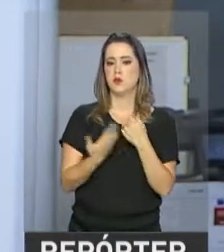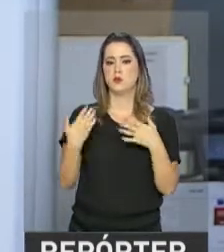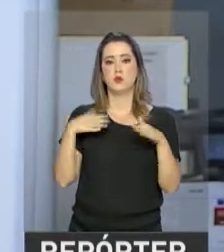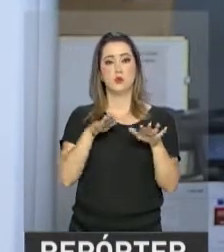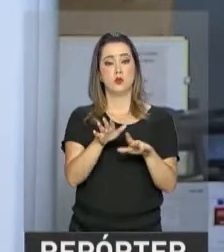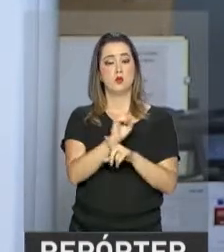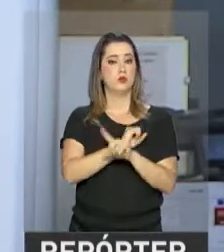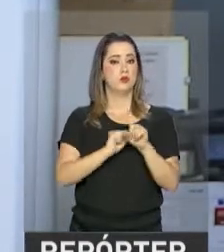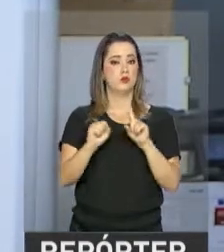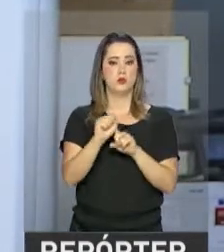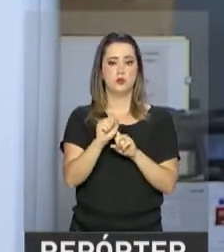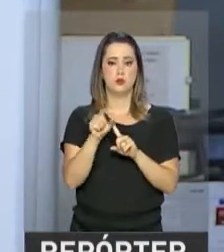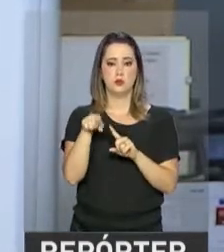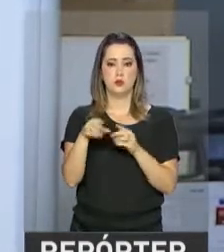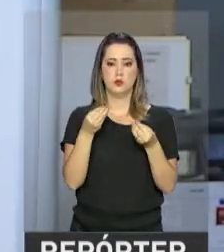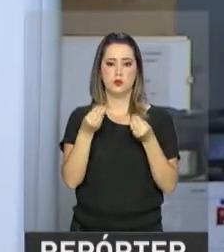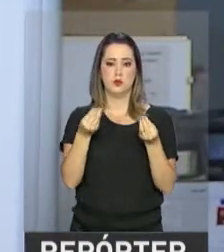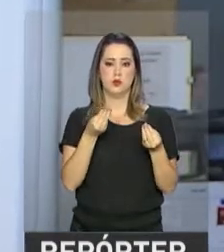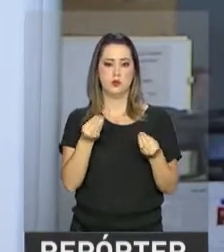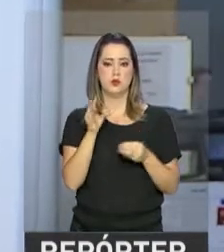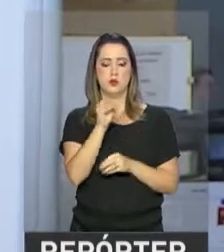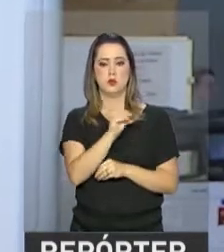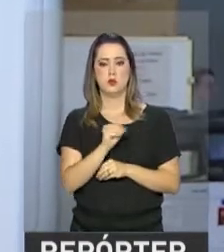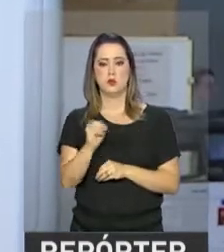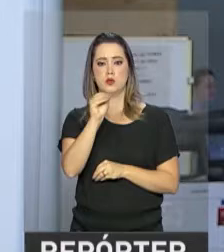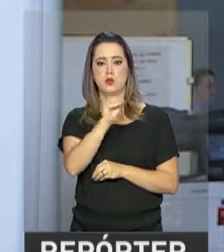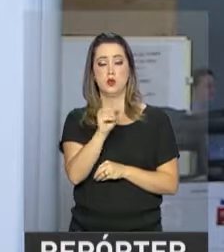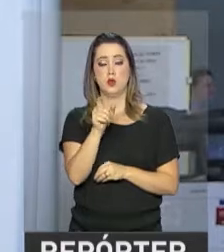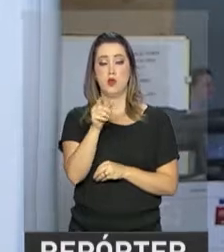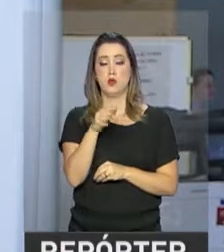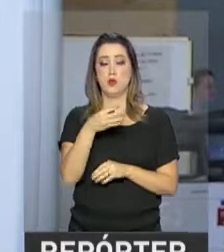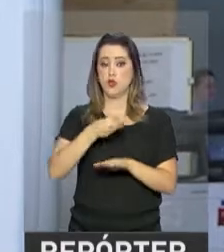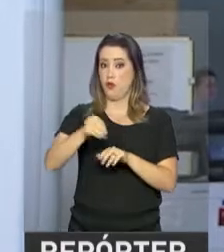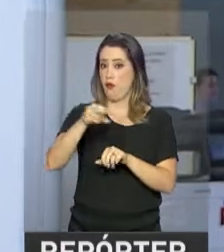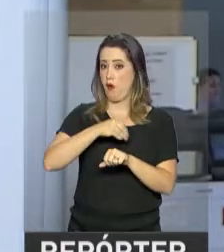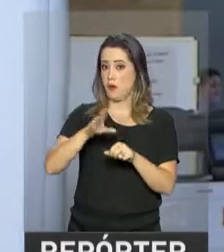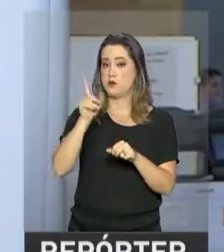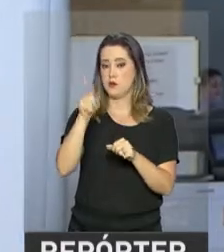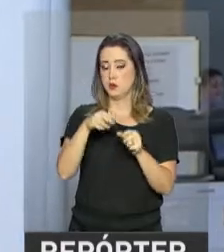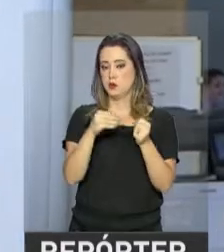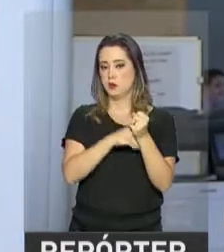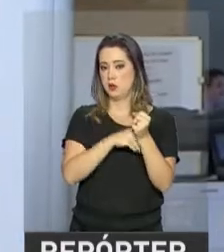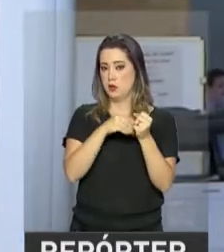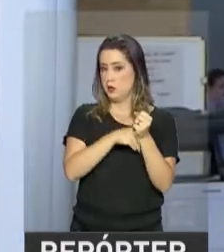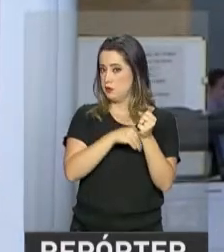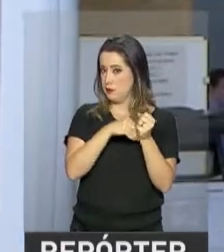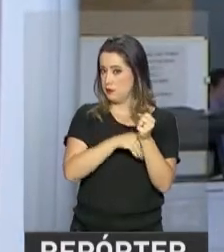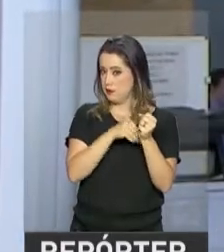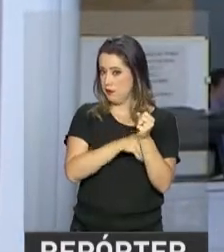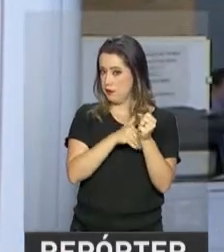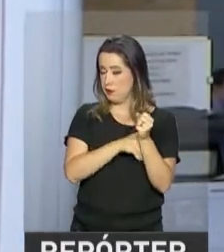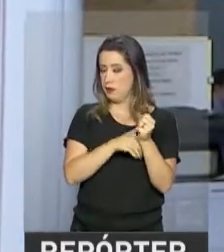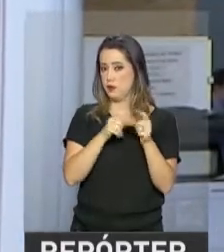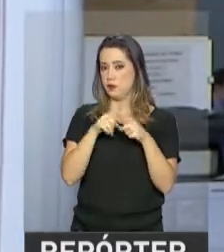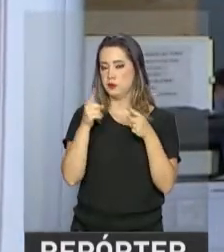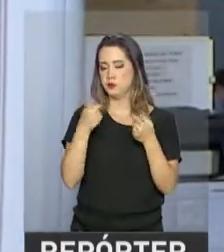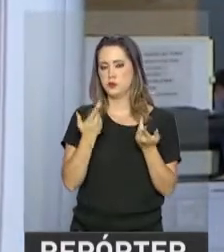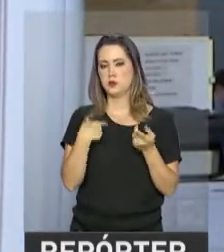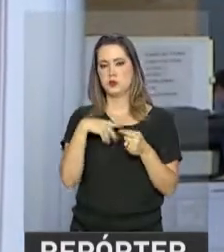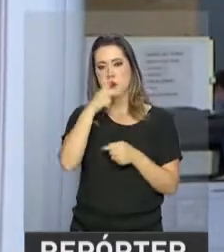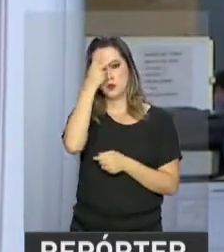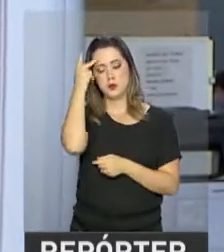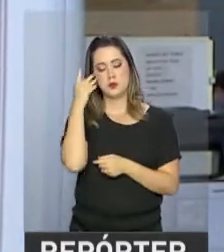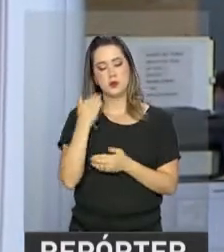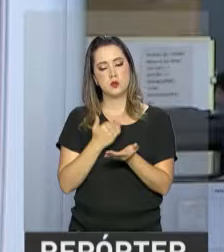social e do trato com a informação sigilosa garantindo assim o anonimato das pessoas porém sem que ela